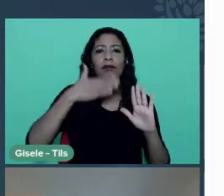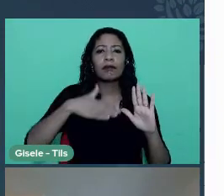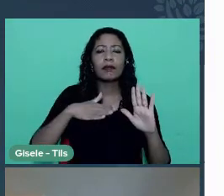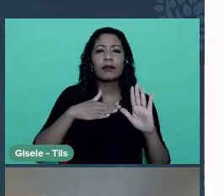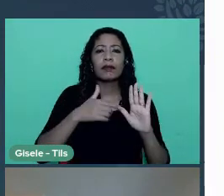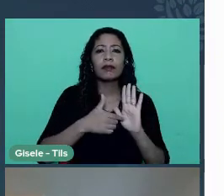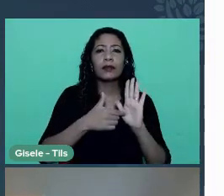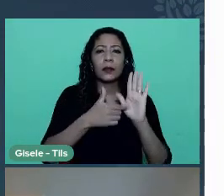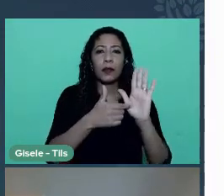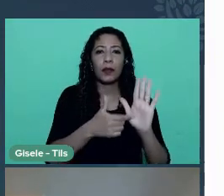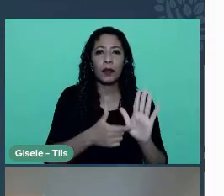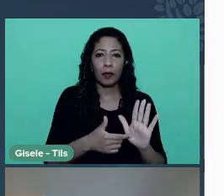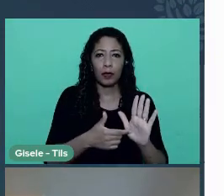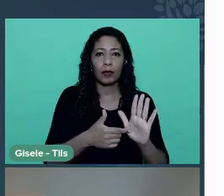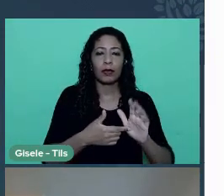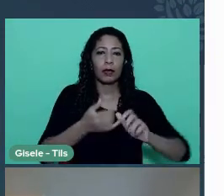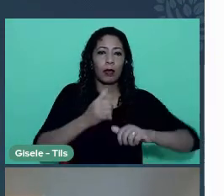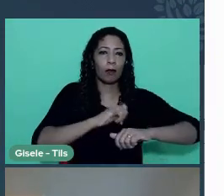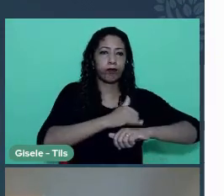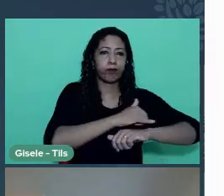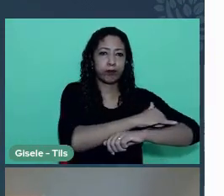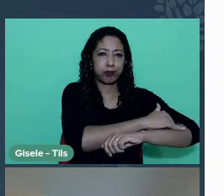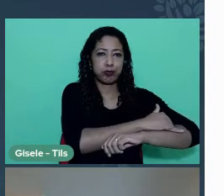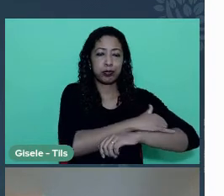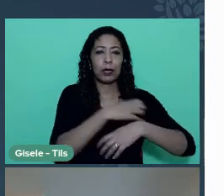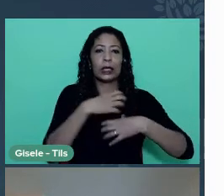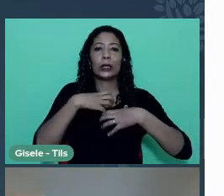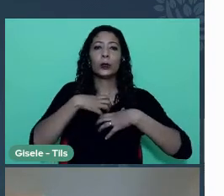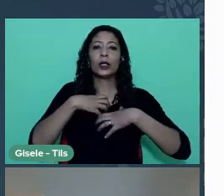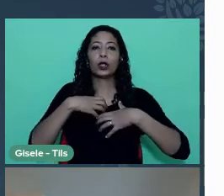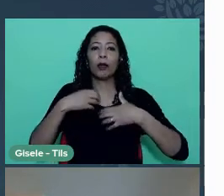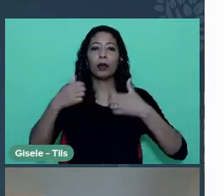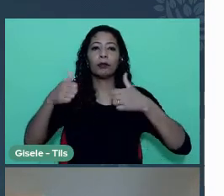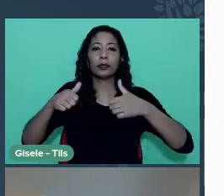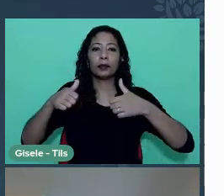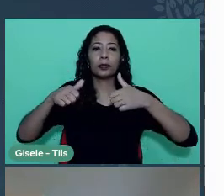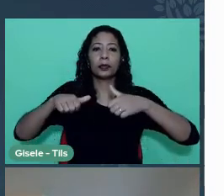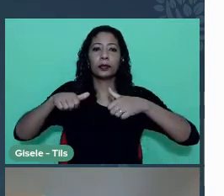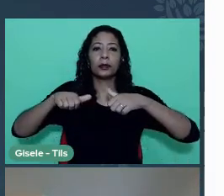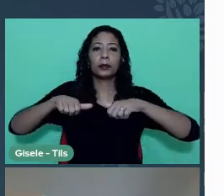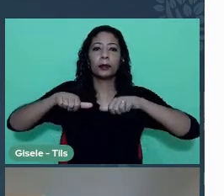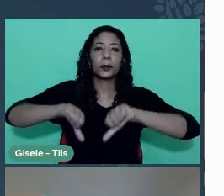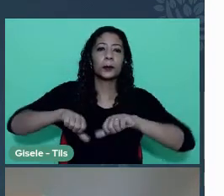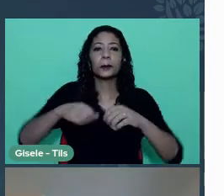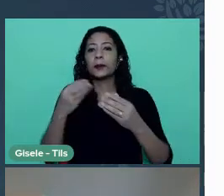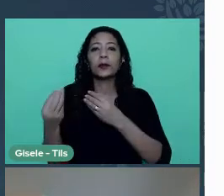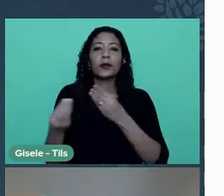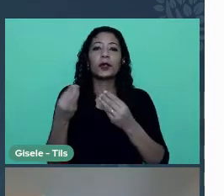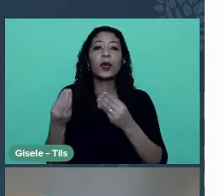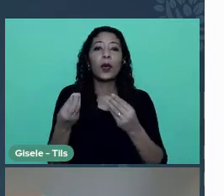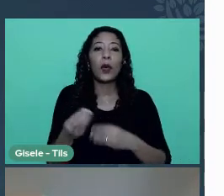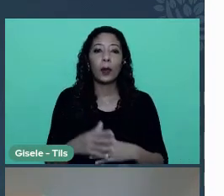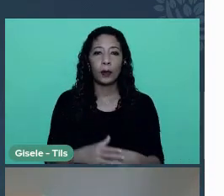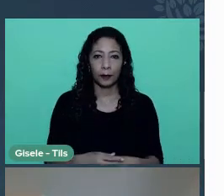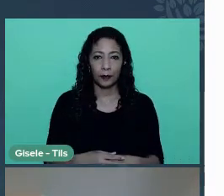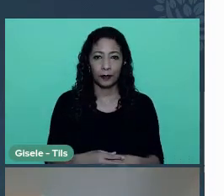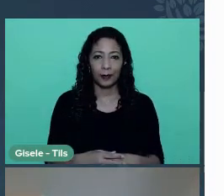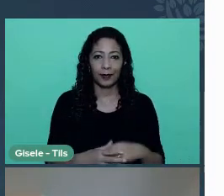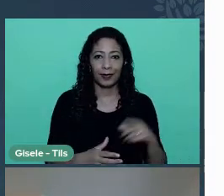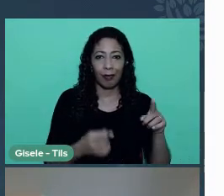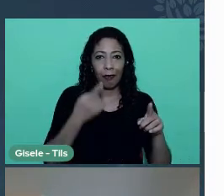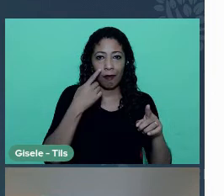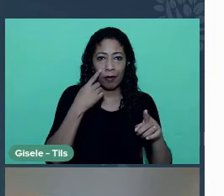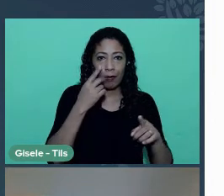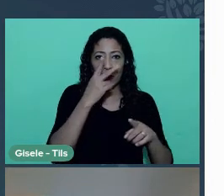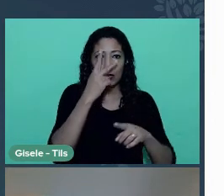influencia nos sintomas da asma. Então, aqui as pessoas que perderam peso, mas eu vou me ater mais aqui, pessoas que ganharam